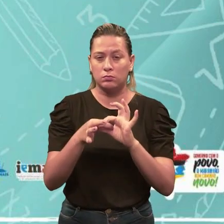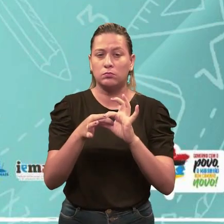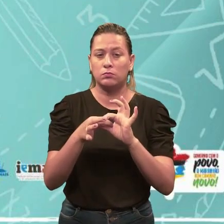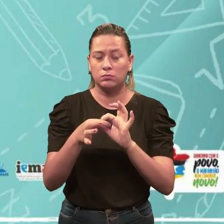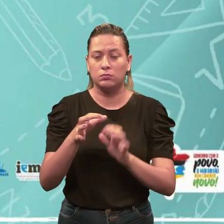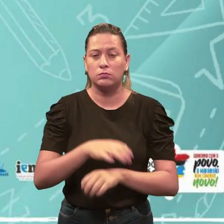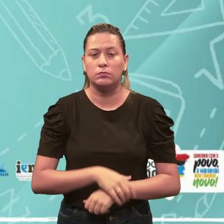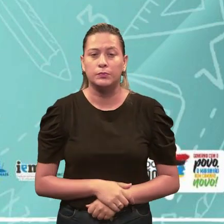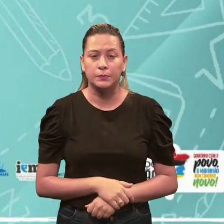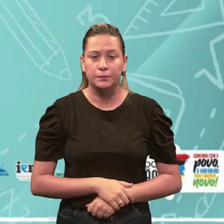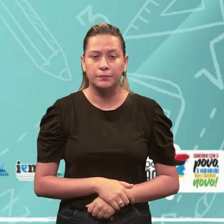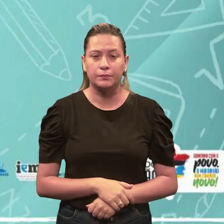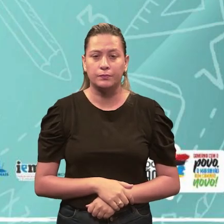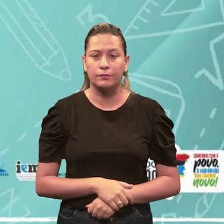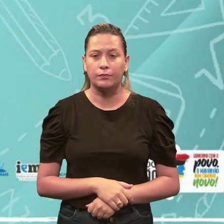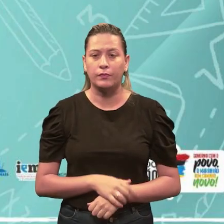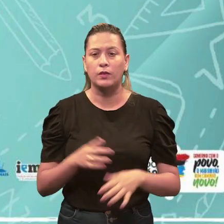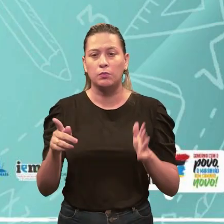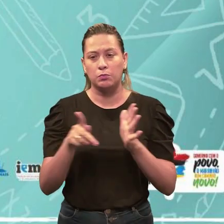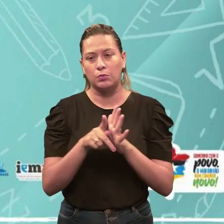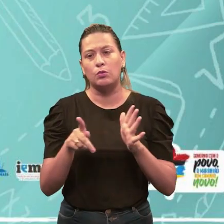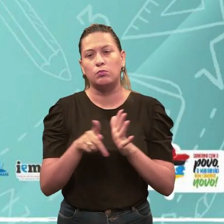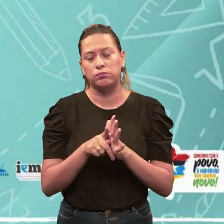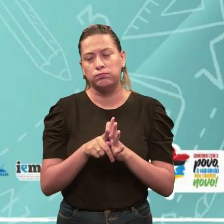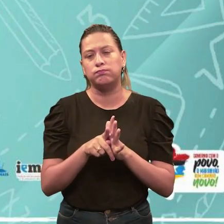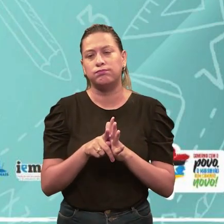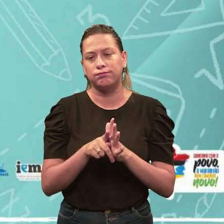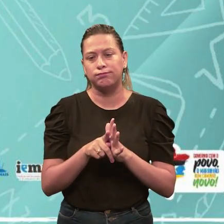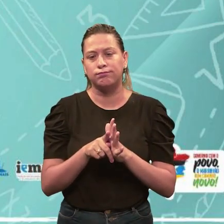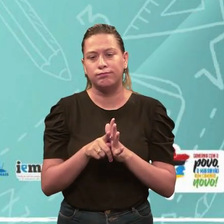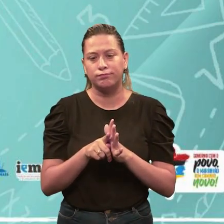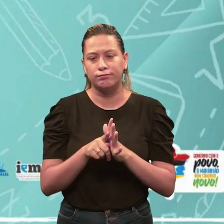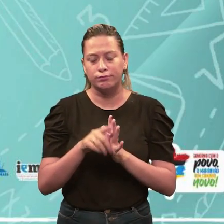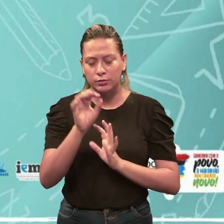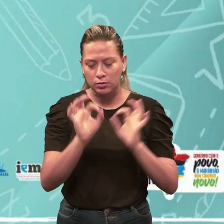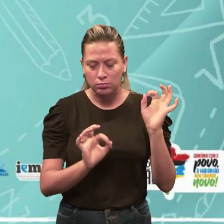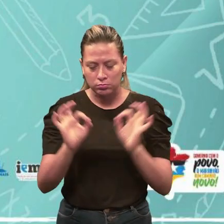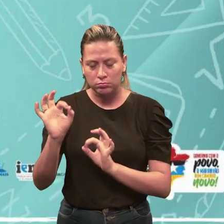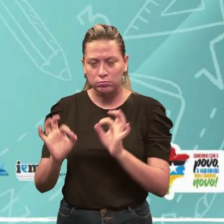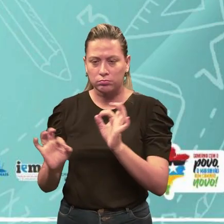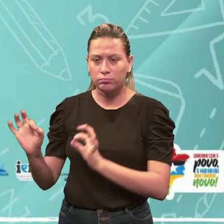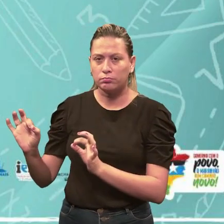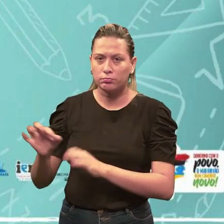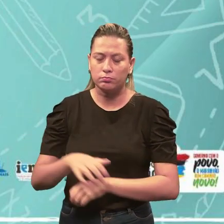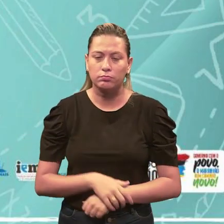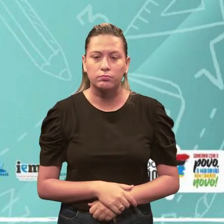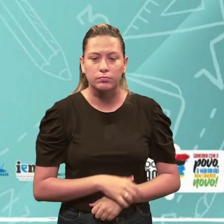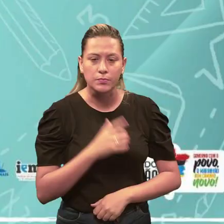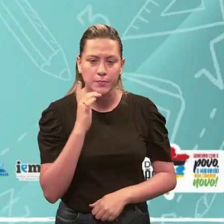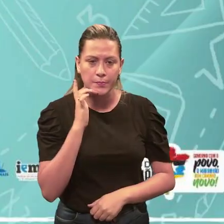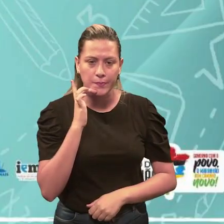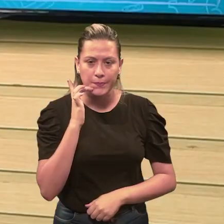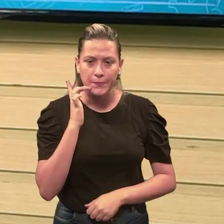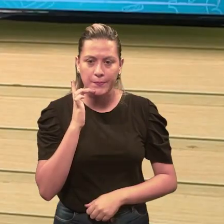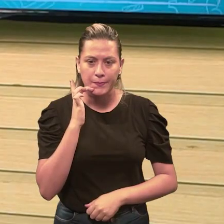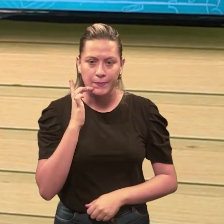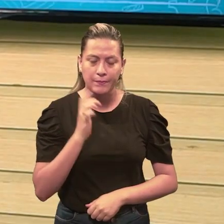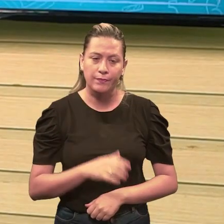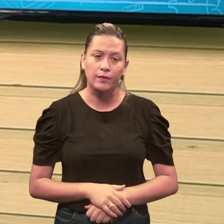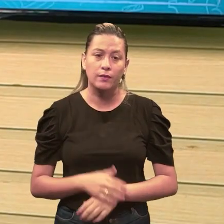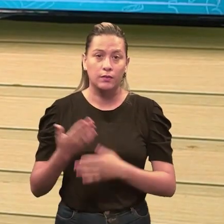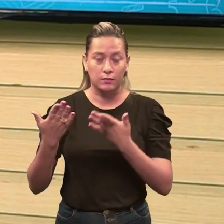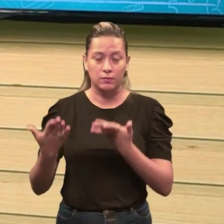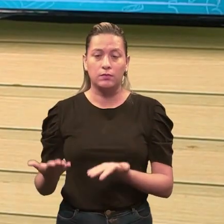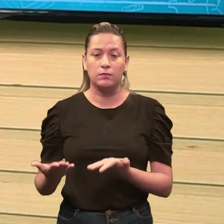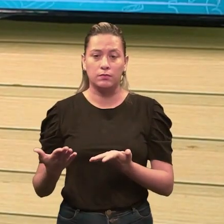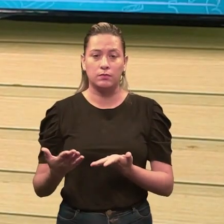de ligações feitas entre a traçagem e seus componentes devidamente identificados. Aí aqui é como